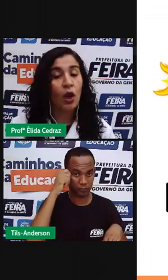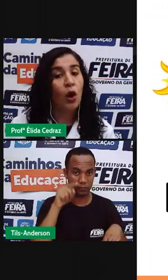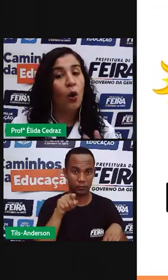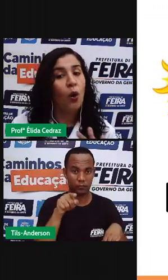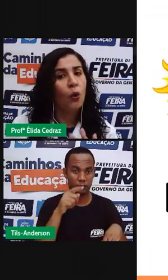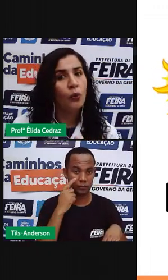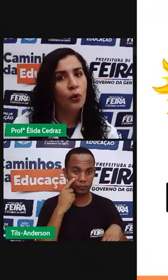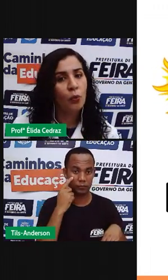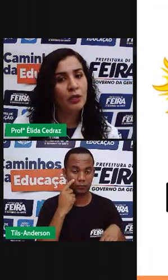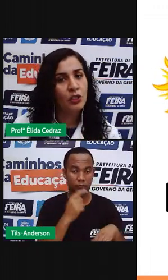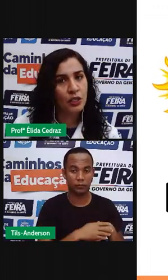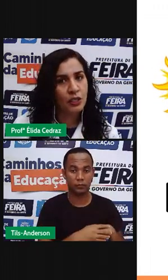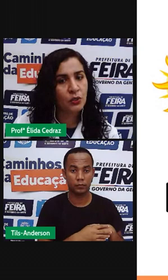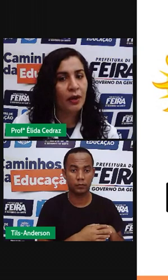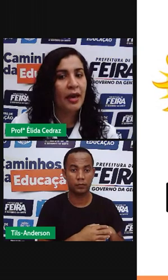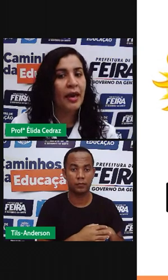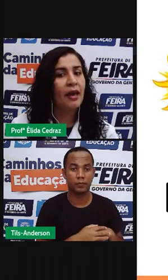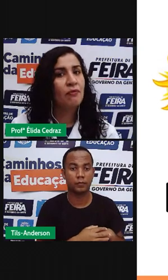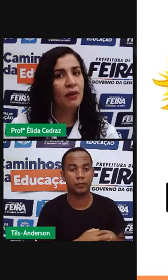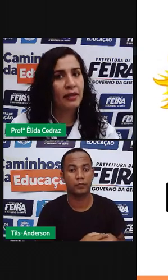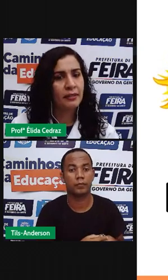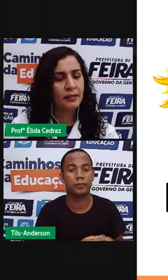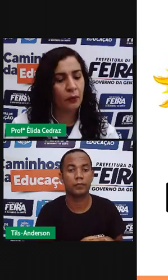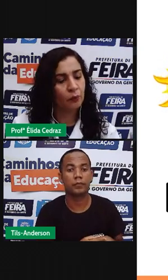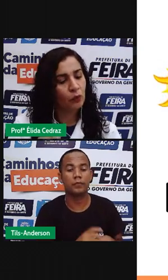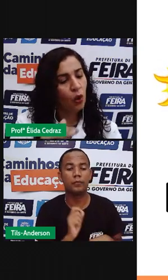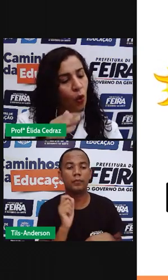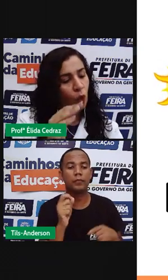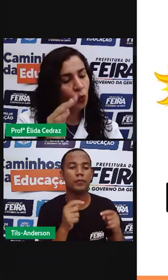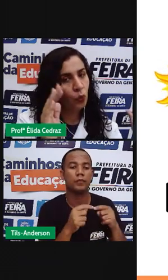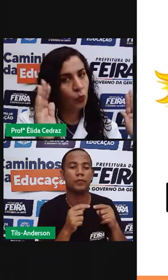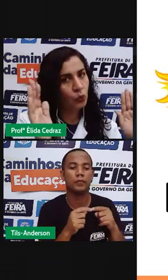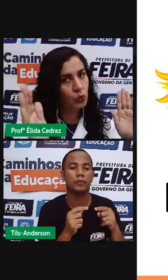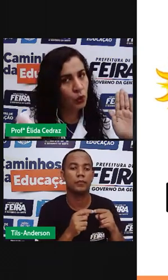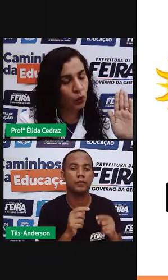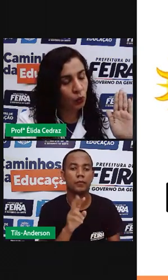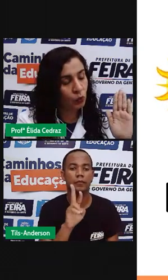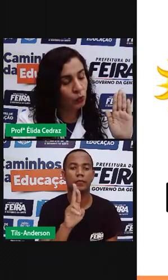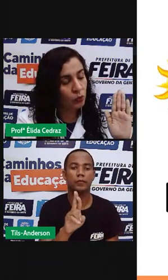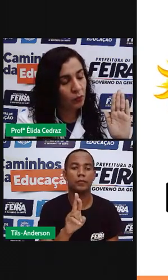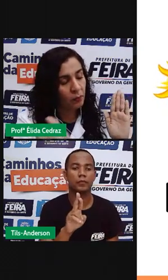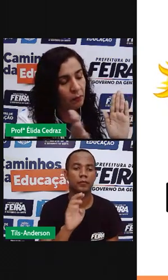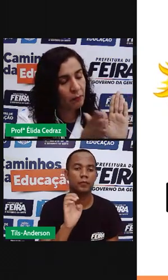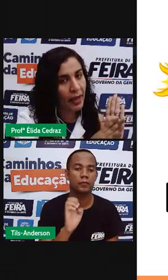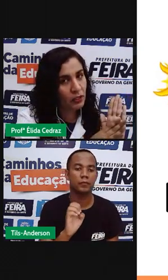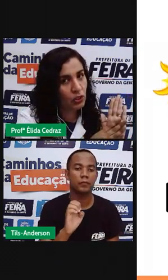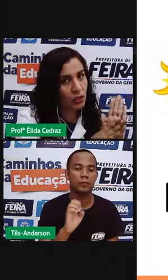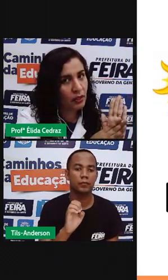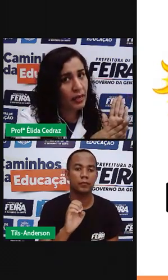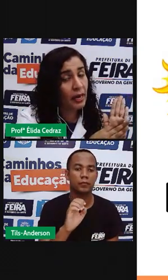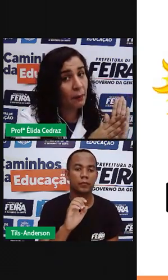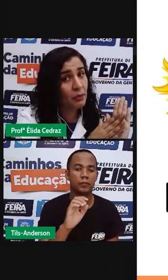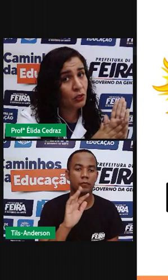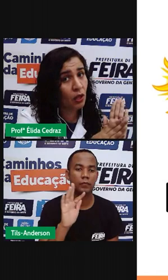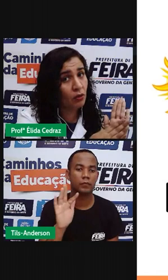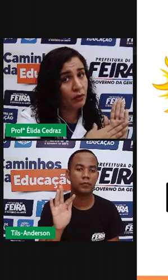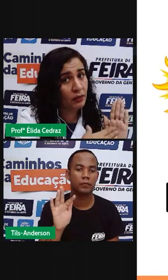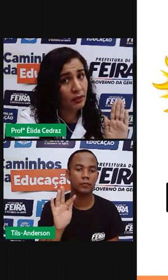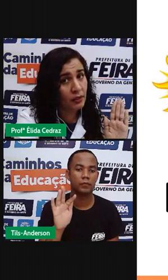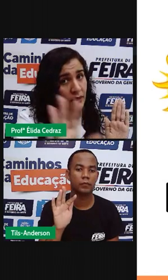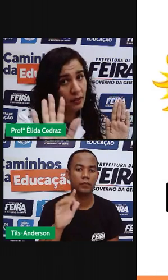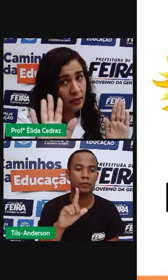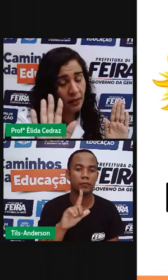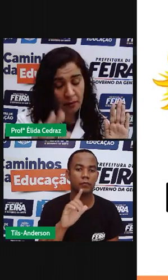retém. O nome disso é reflexão. O sol bate, ela